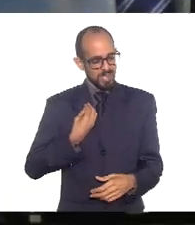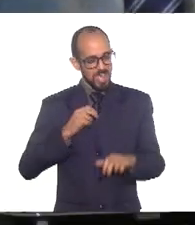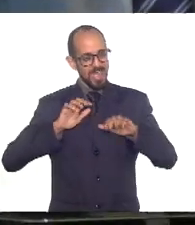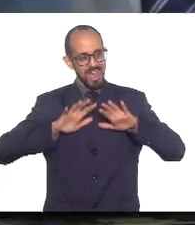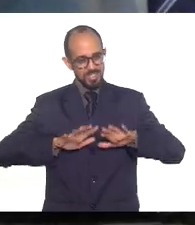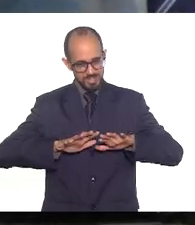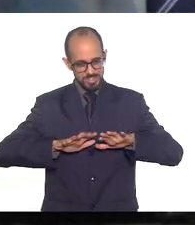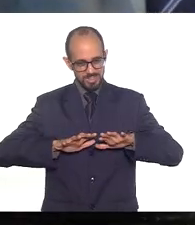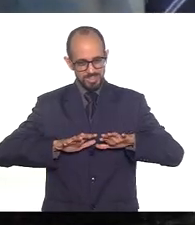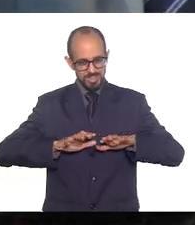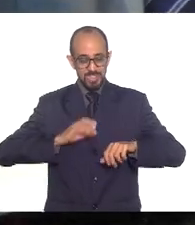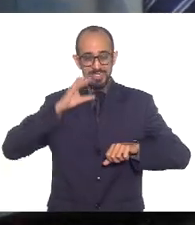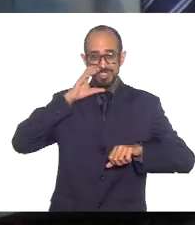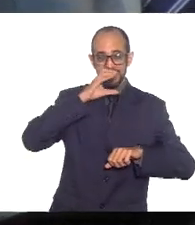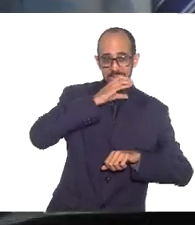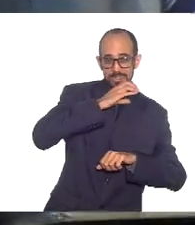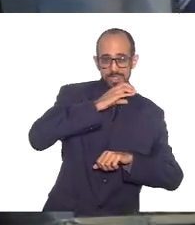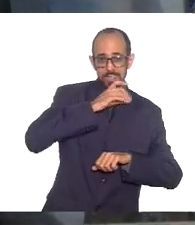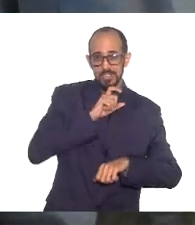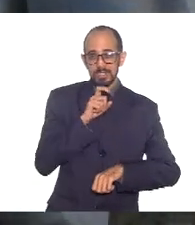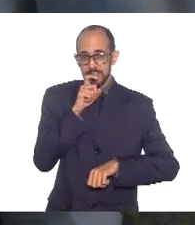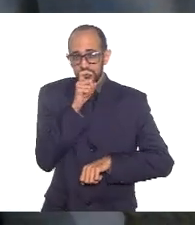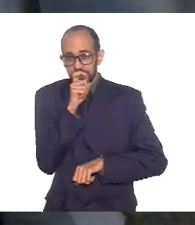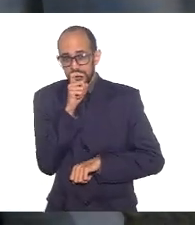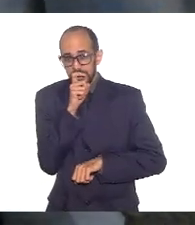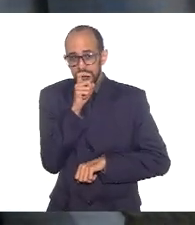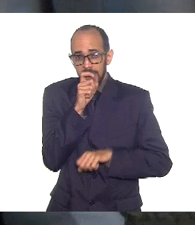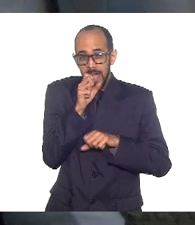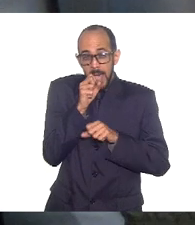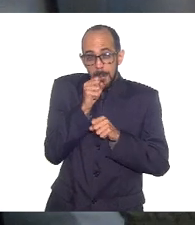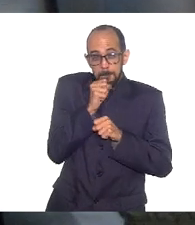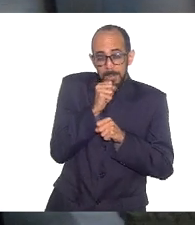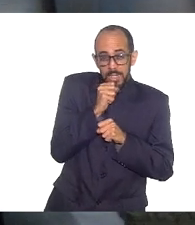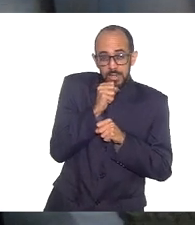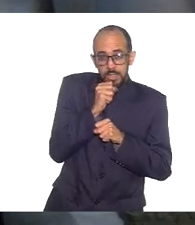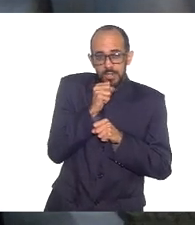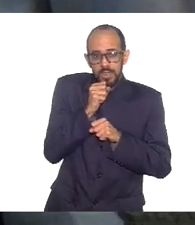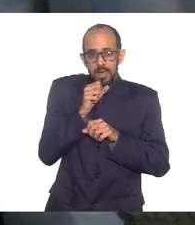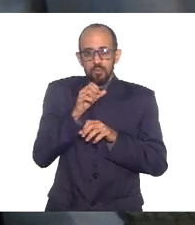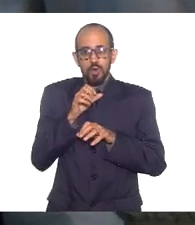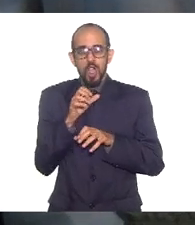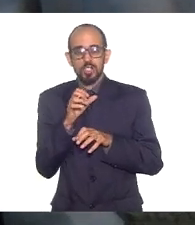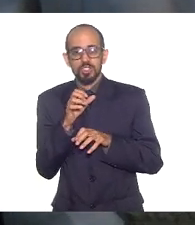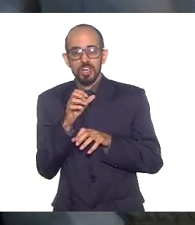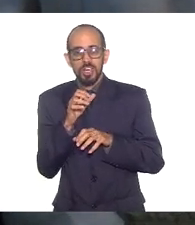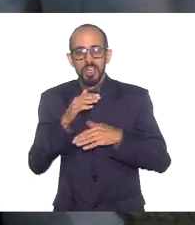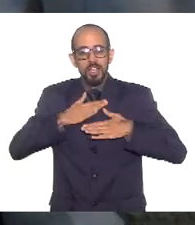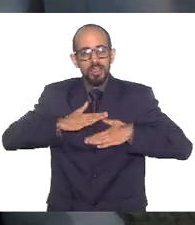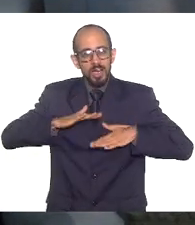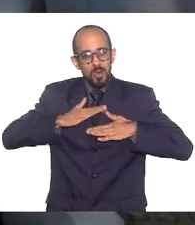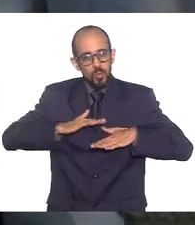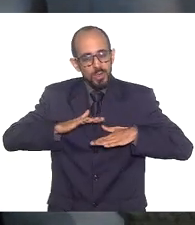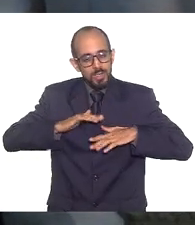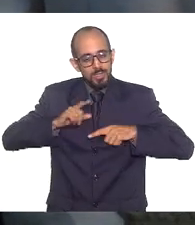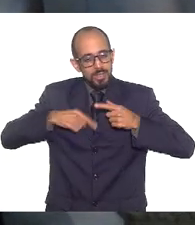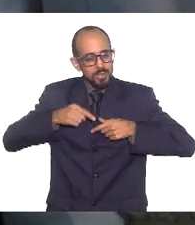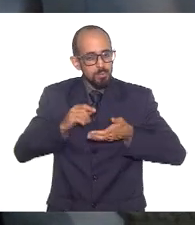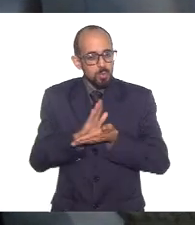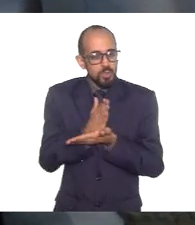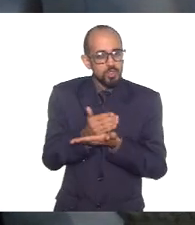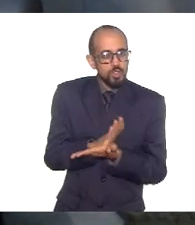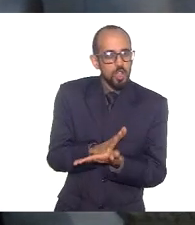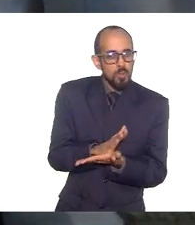esquenta e esfria aperta e daí afrouxa sossega e depois desinquieta